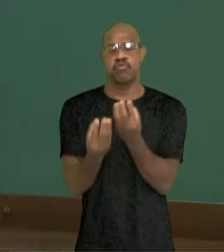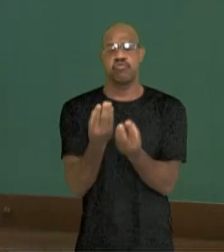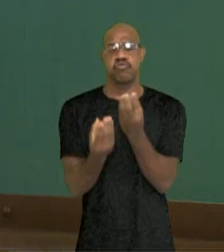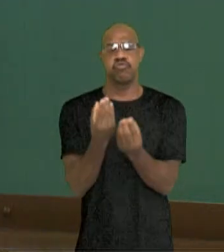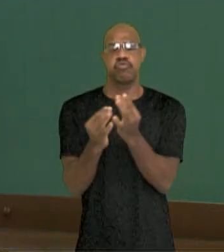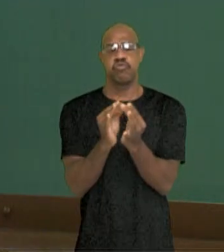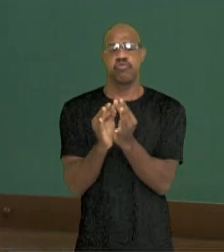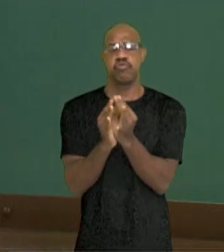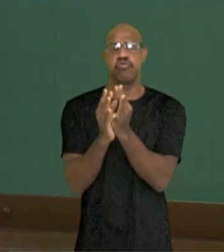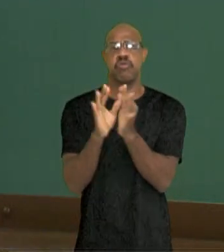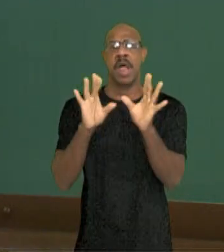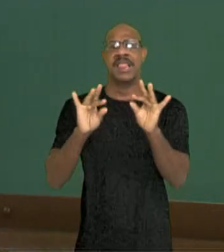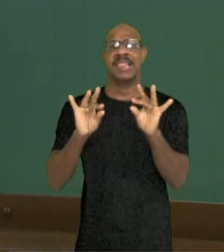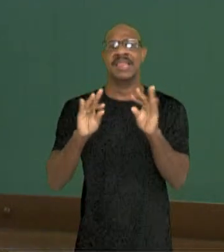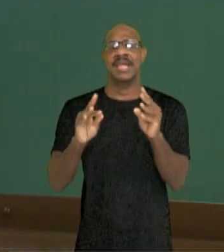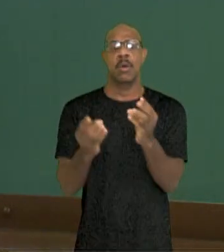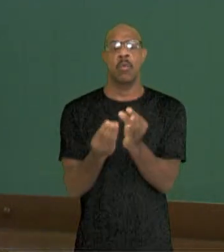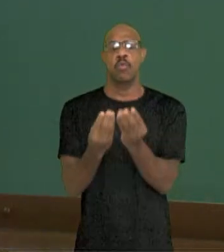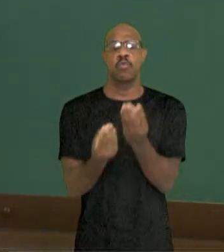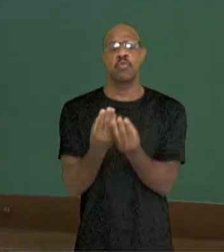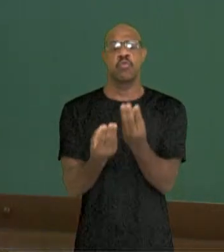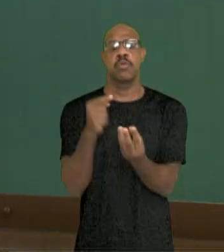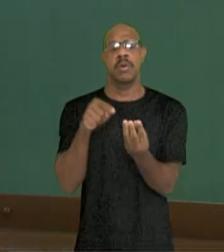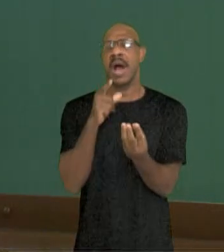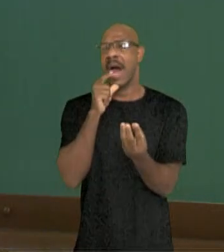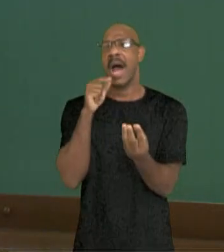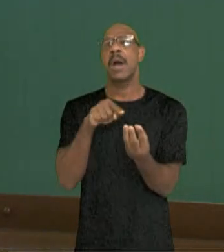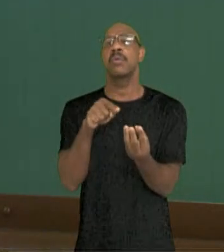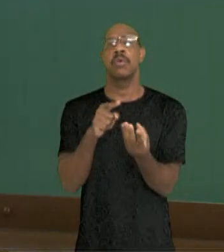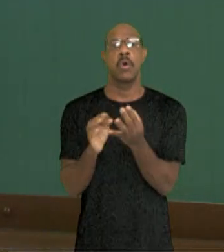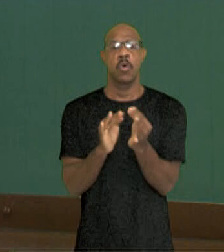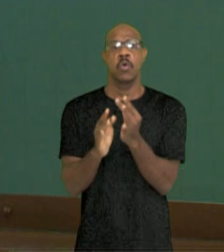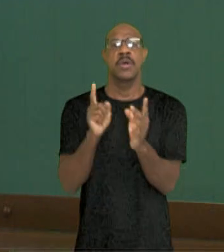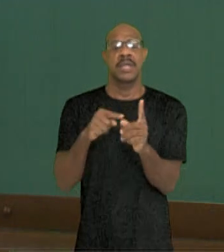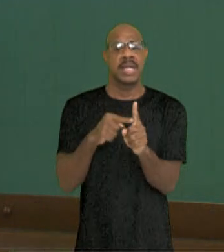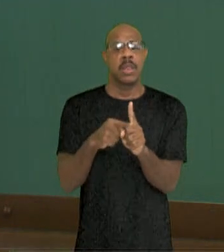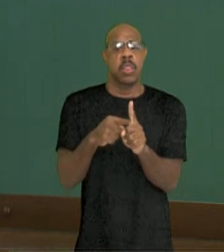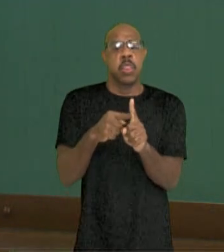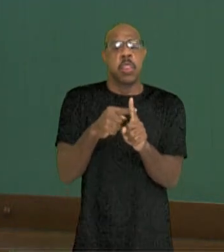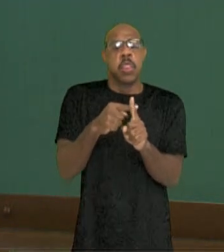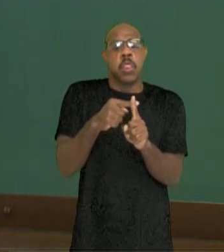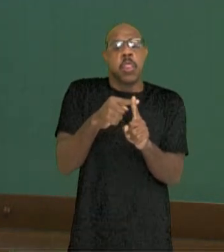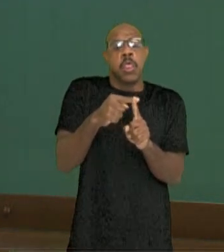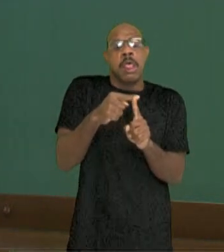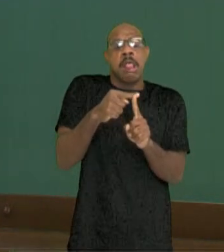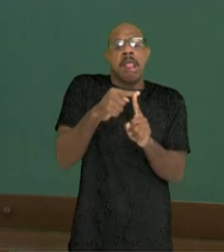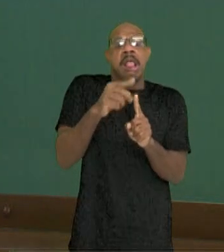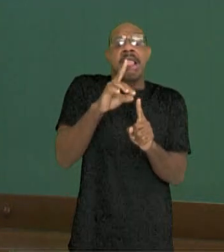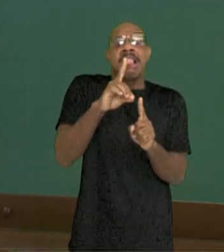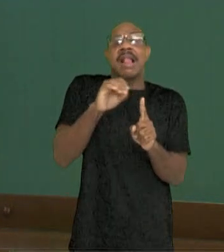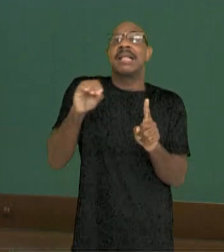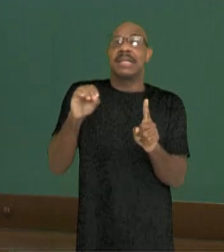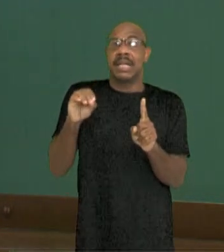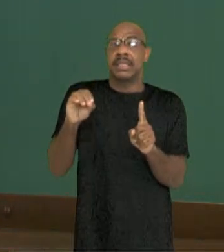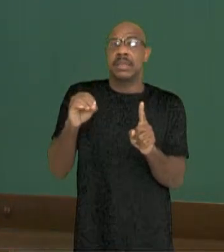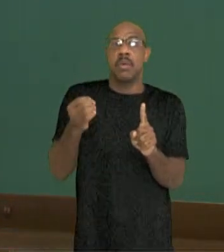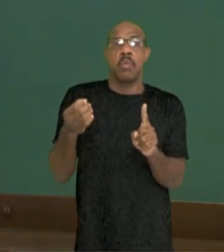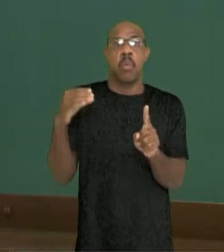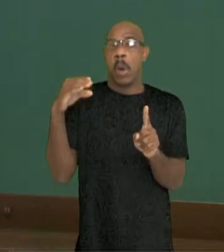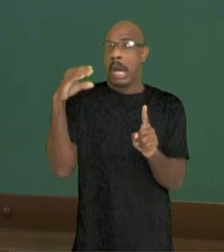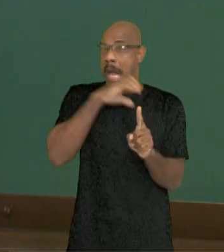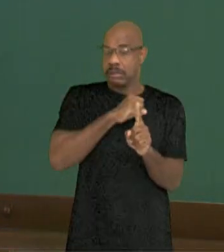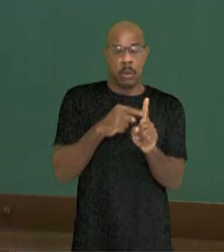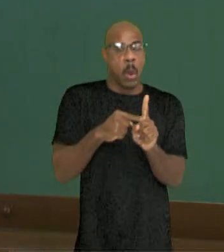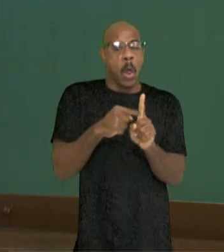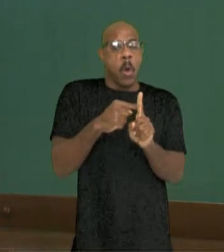do líquido. A água, o ponto de ebulição dela é 100 graus Celsius, ou seja, a 100 graus Celsius você